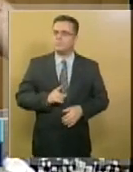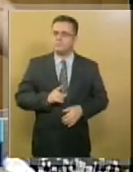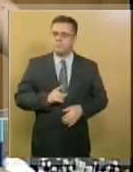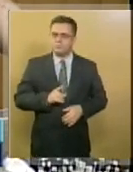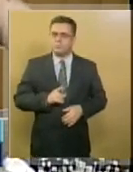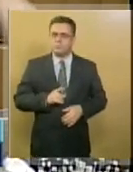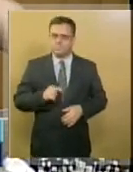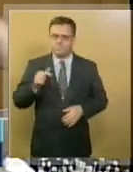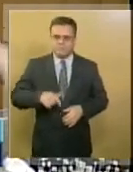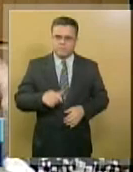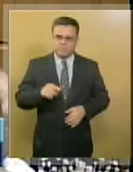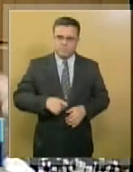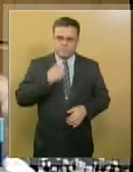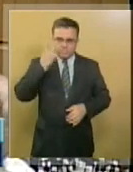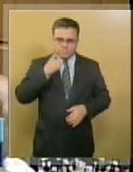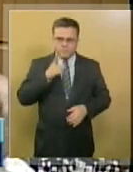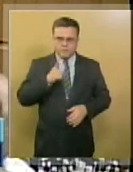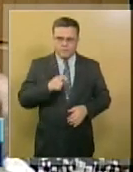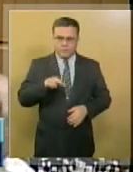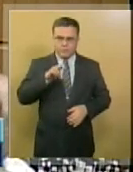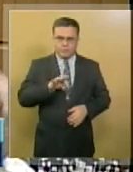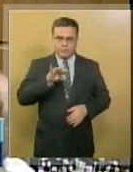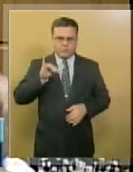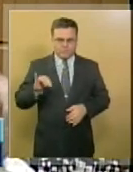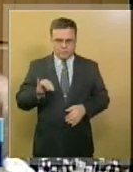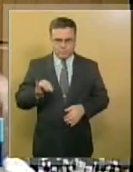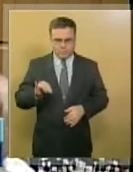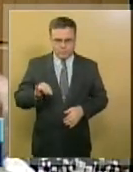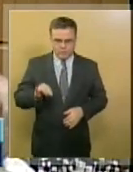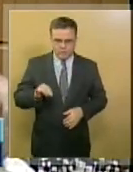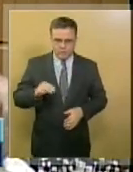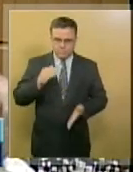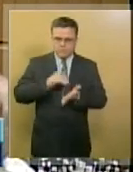A atual deputada, Gorete Reis, na época era secretária de saúde.